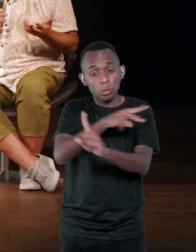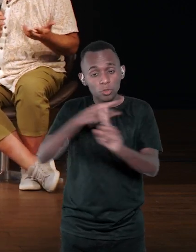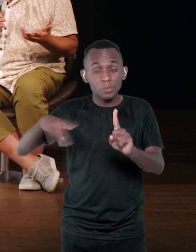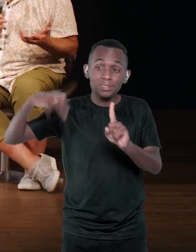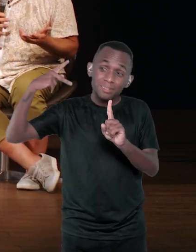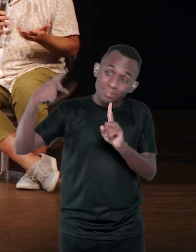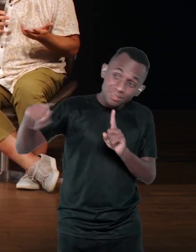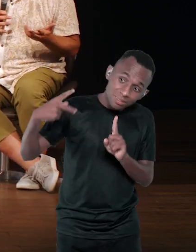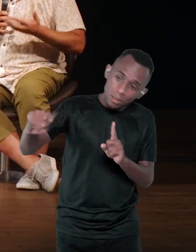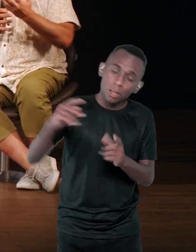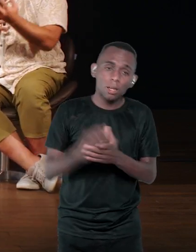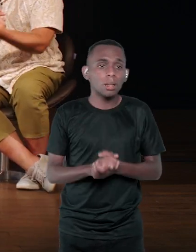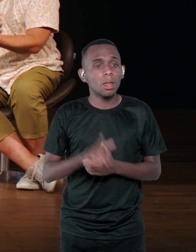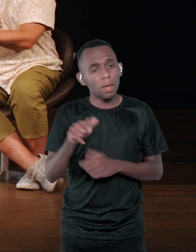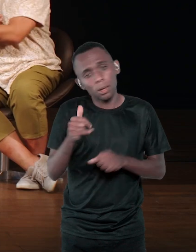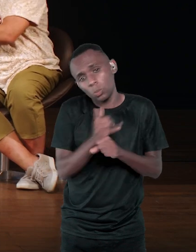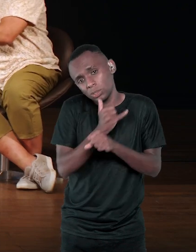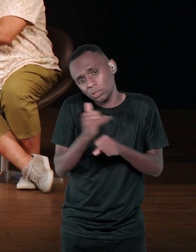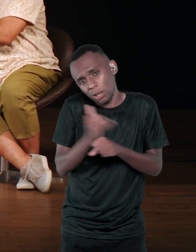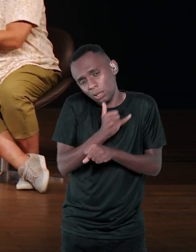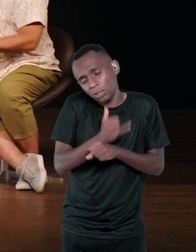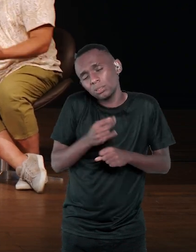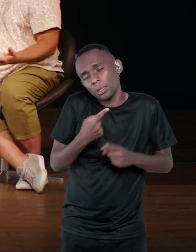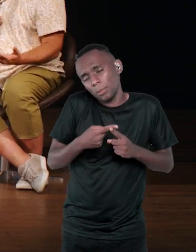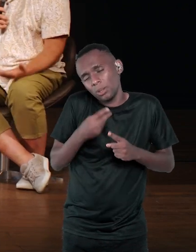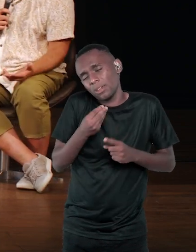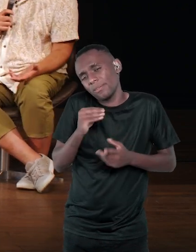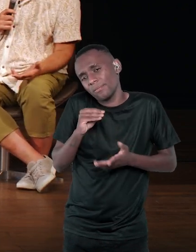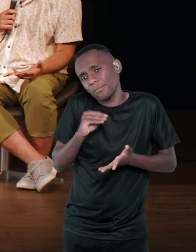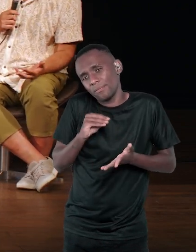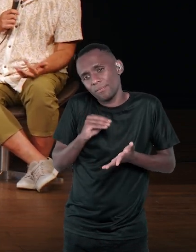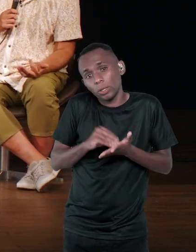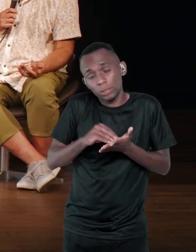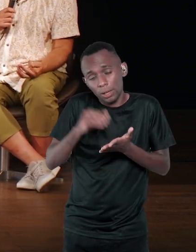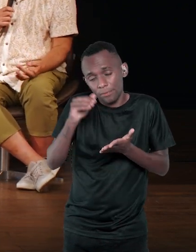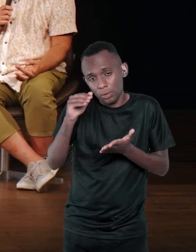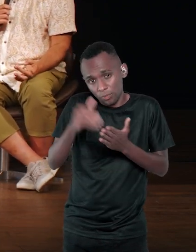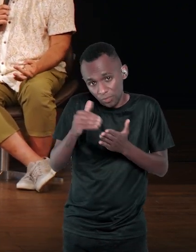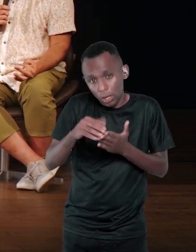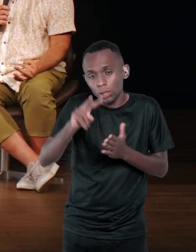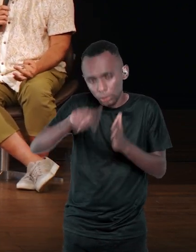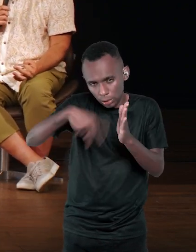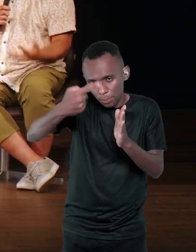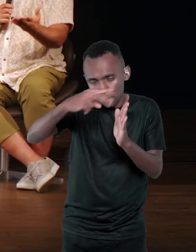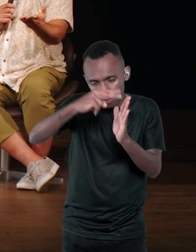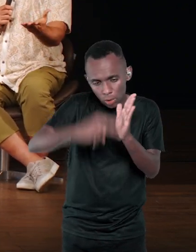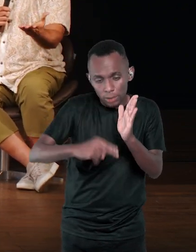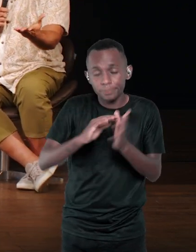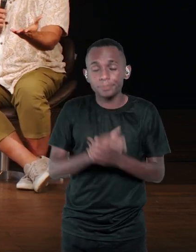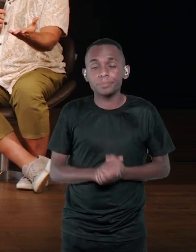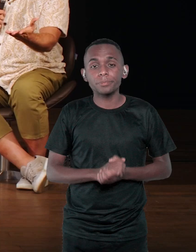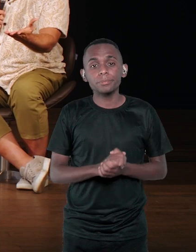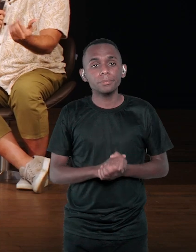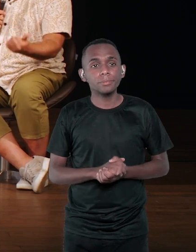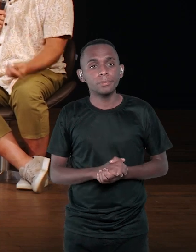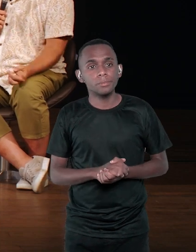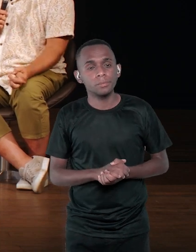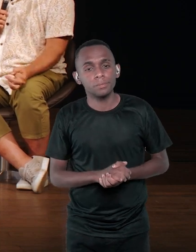uma maneira de... Mas, mesmo assim, faltava um final, que eu vou ler aqui para vocês já já. E nesse...